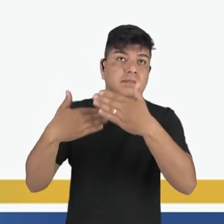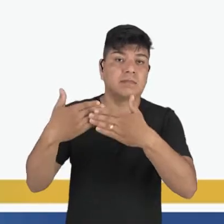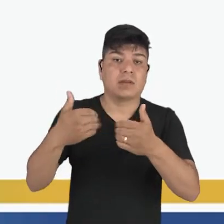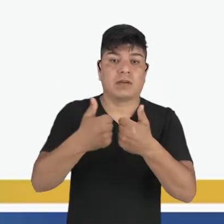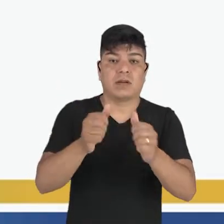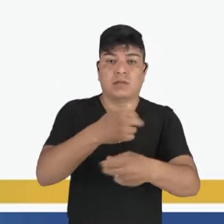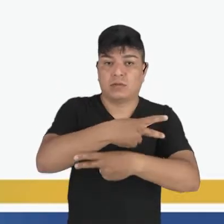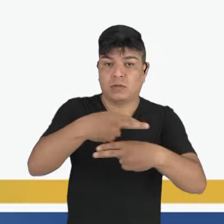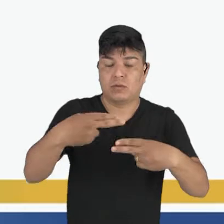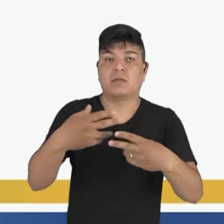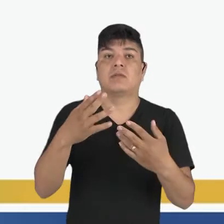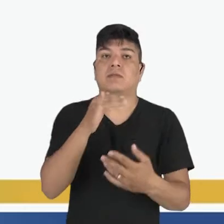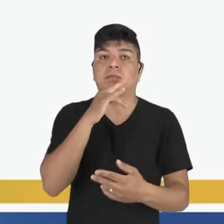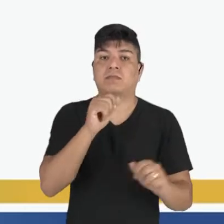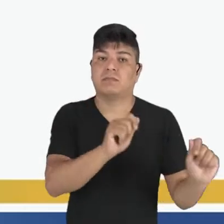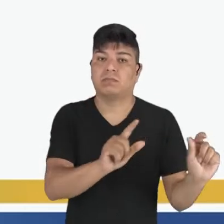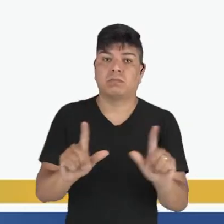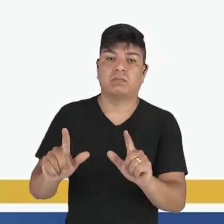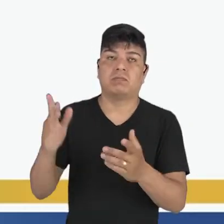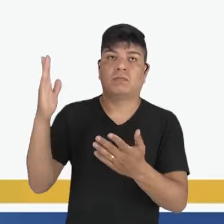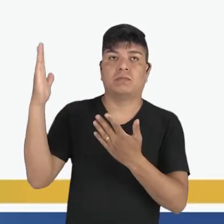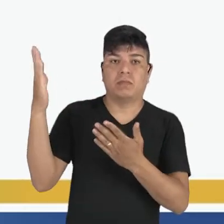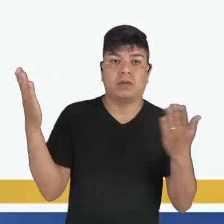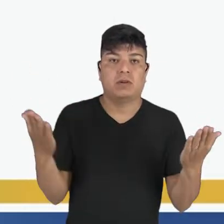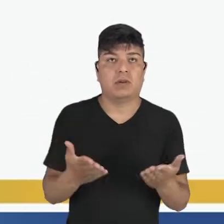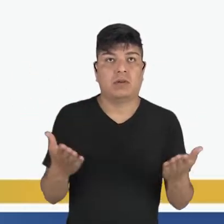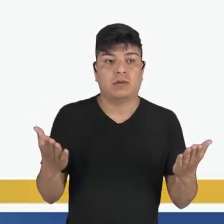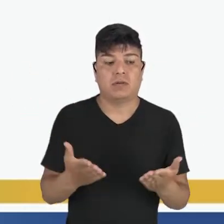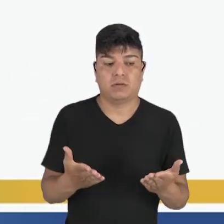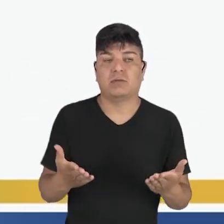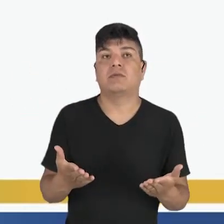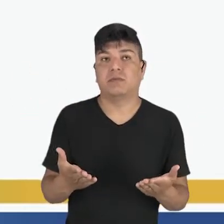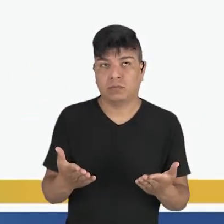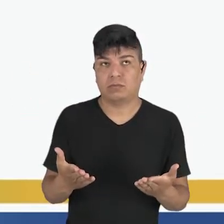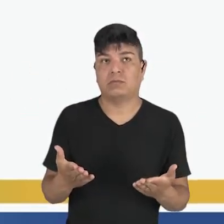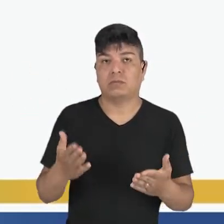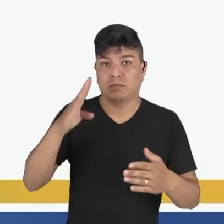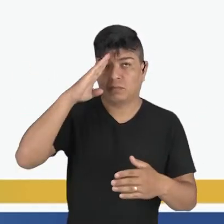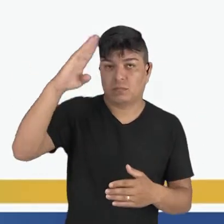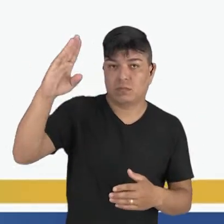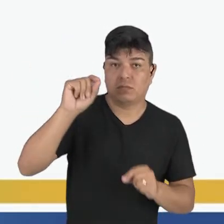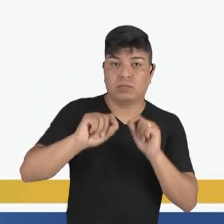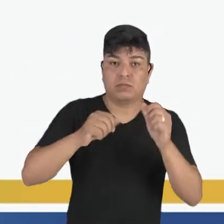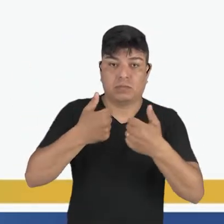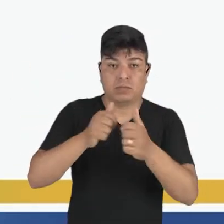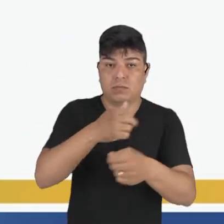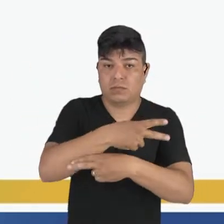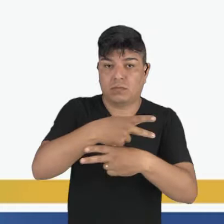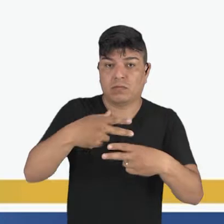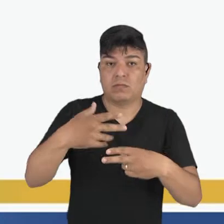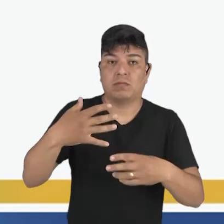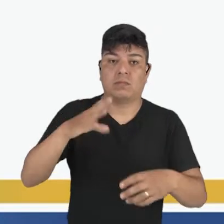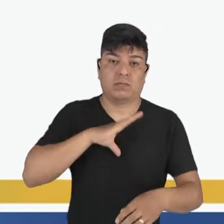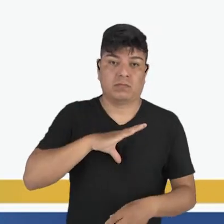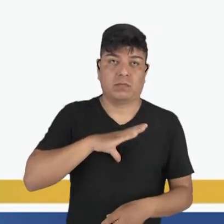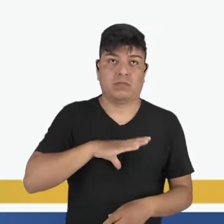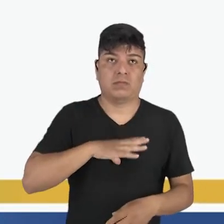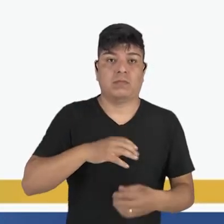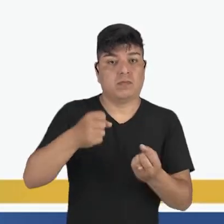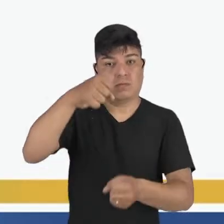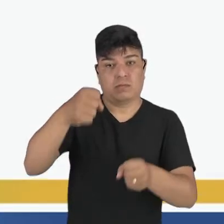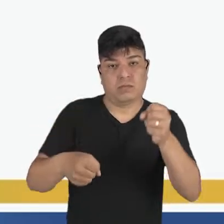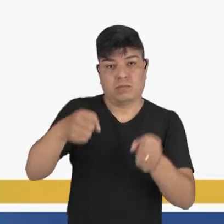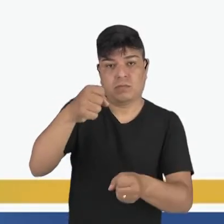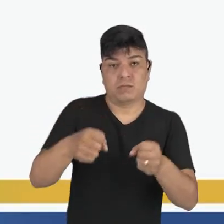no transporte, tá? Acompanhe comigo. Na atualidade, ainda predomina como principal meio de transporte nas cidades os